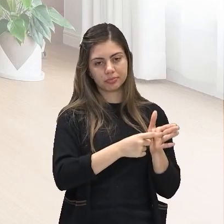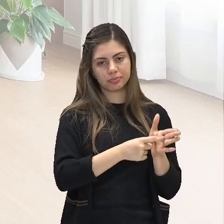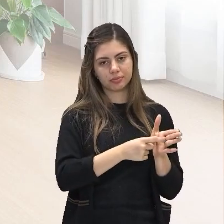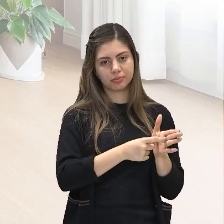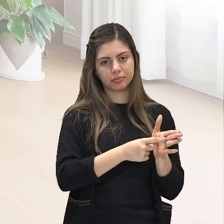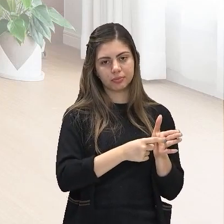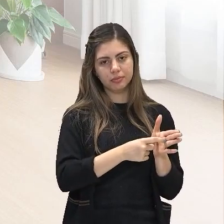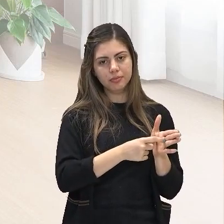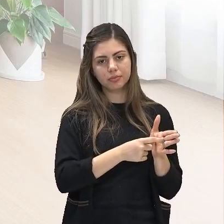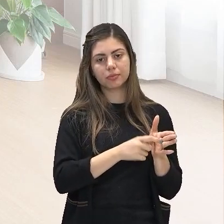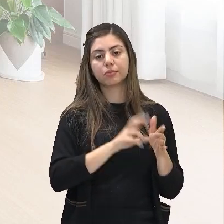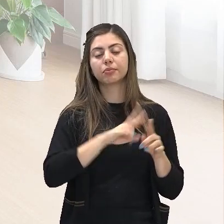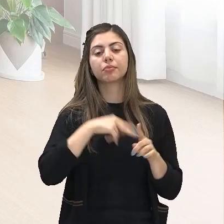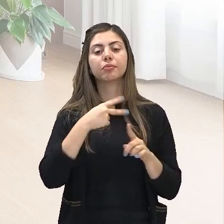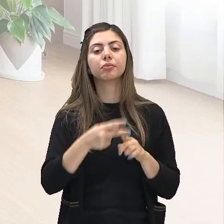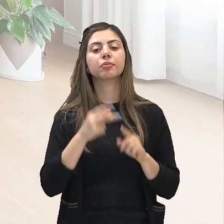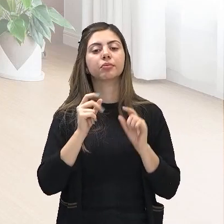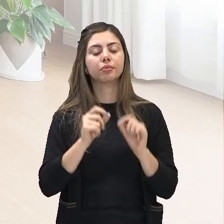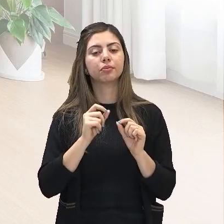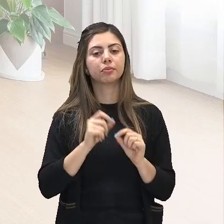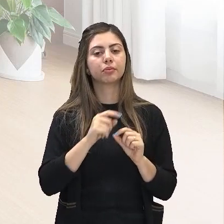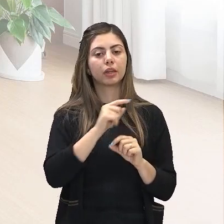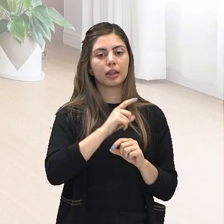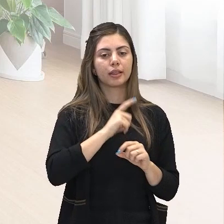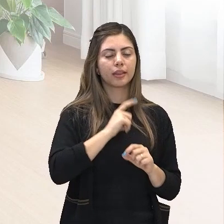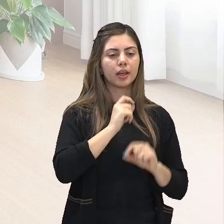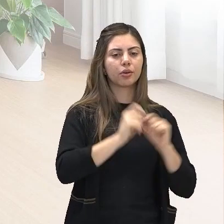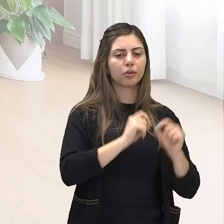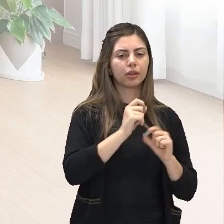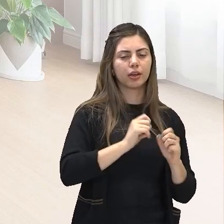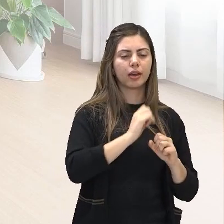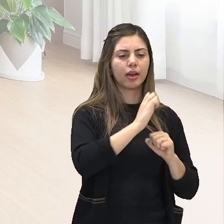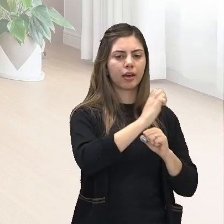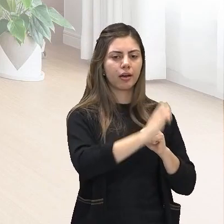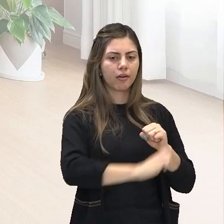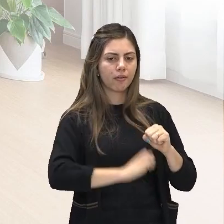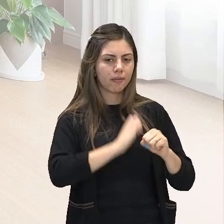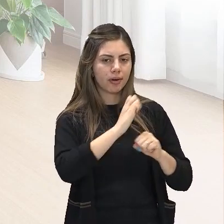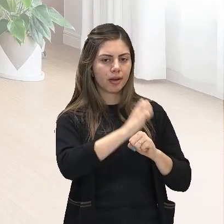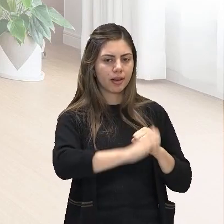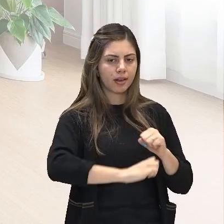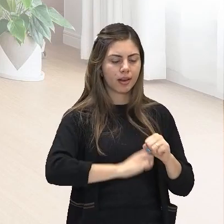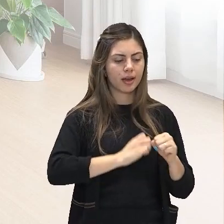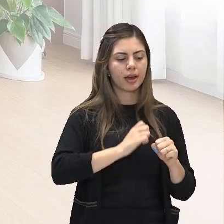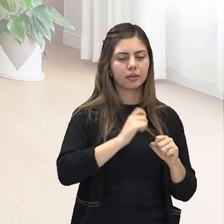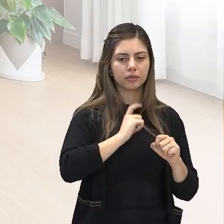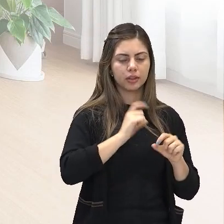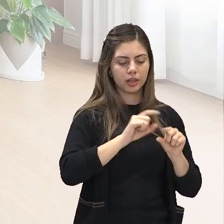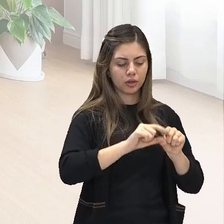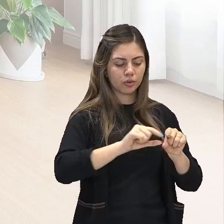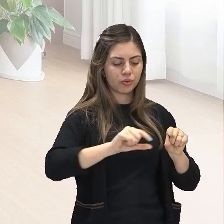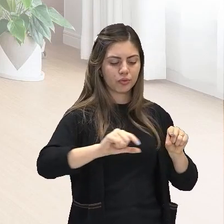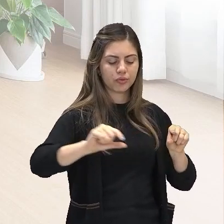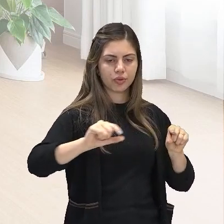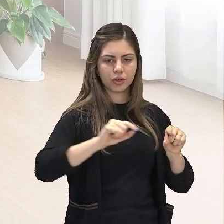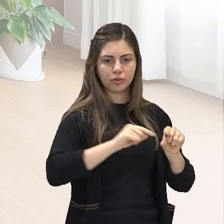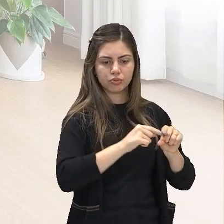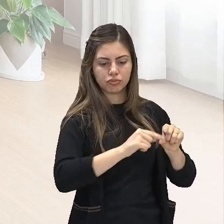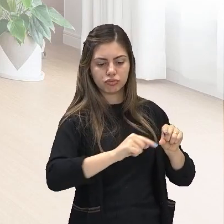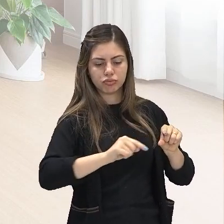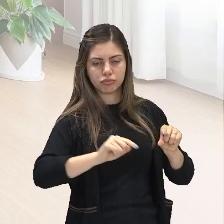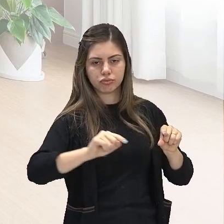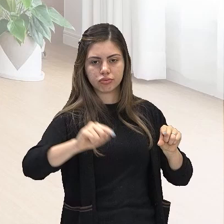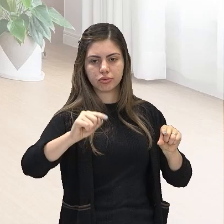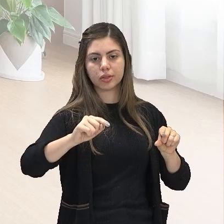lá na tomada e aí esses elétrons vão passando ali pelo seu cabo, né, você pode observar, passam ali pelo cabo